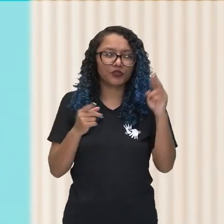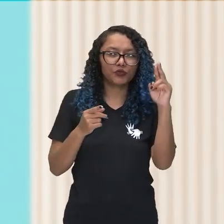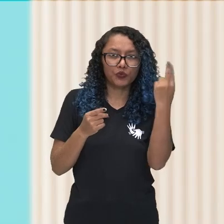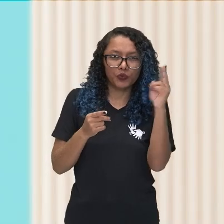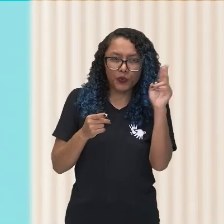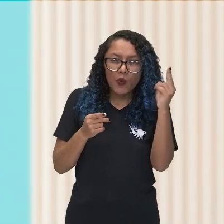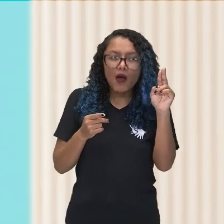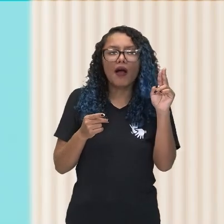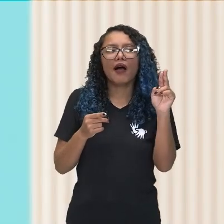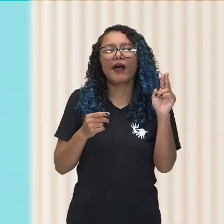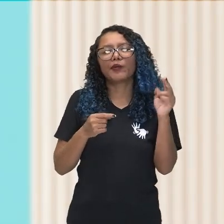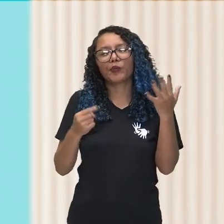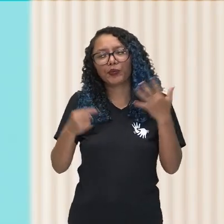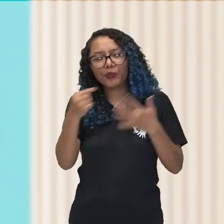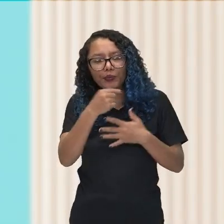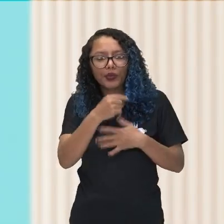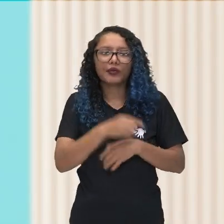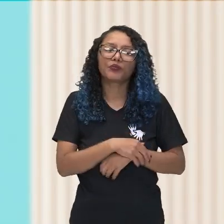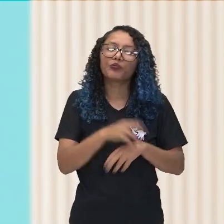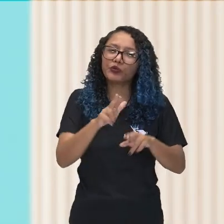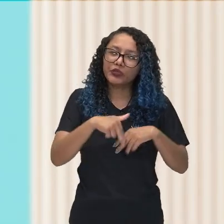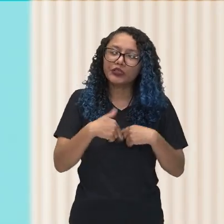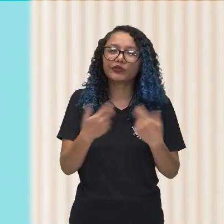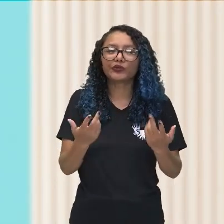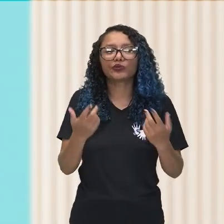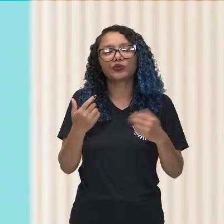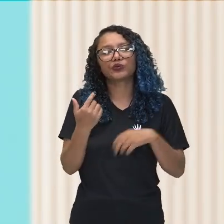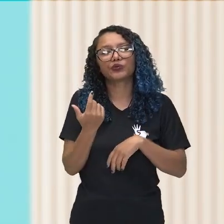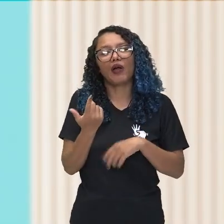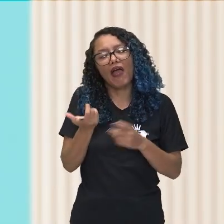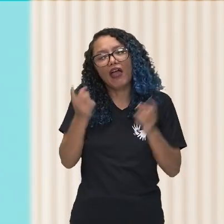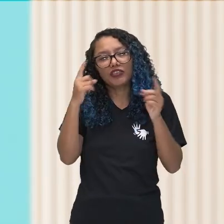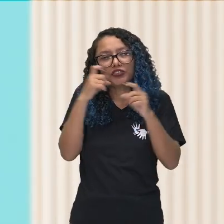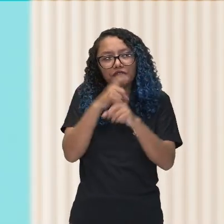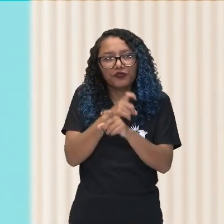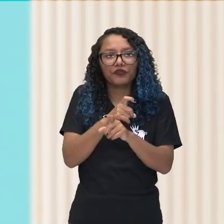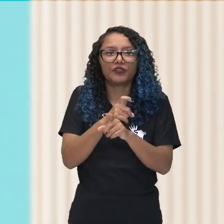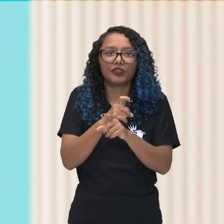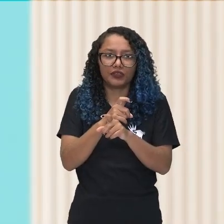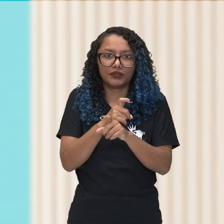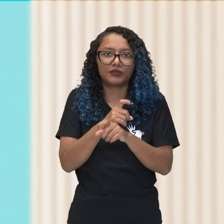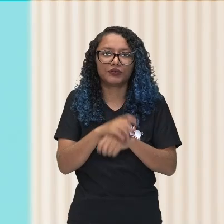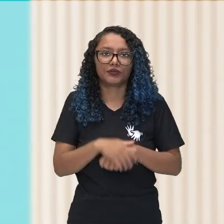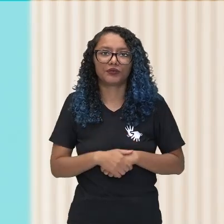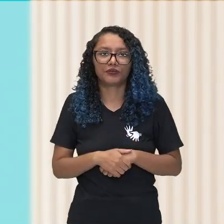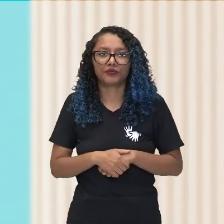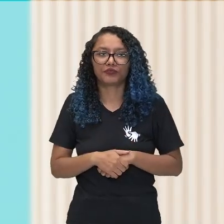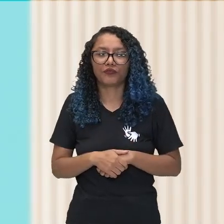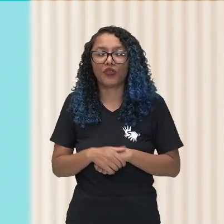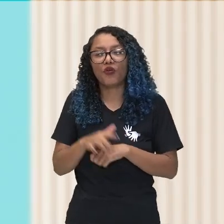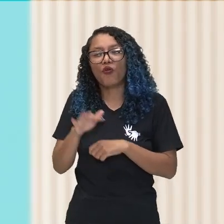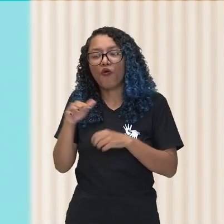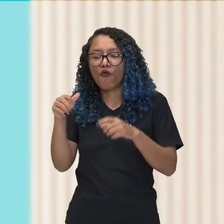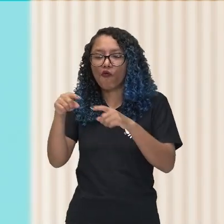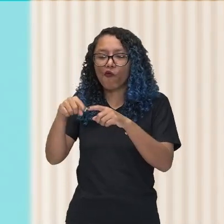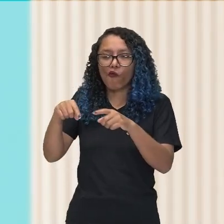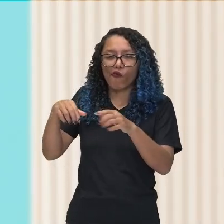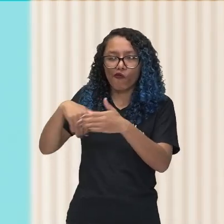isso também existe essa dificuldade do futsal compreender-se como um esporte olímpico, né? Justamente por